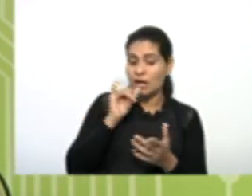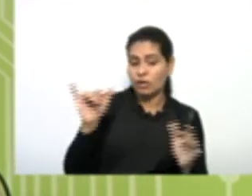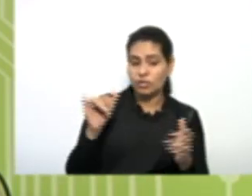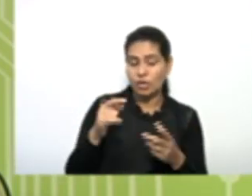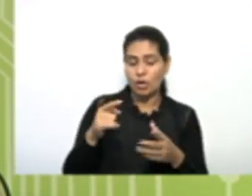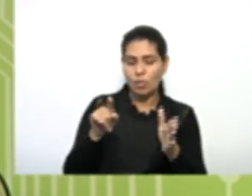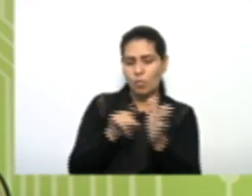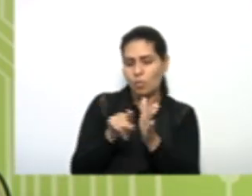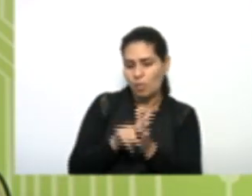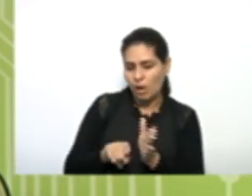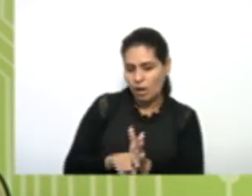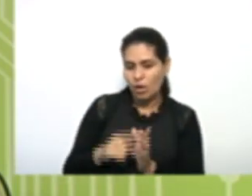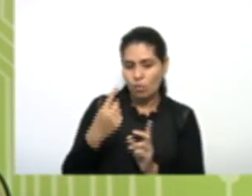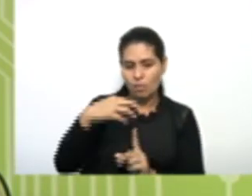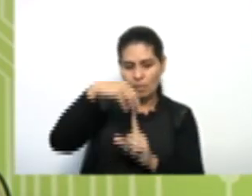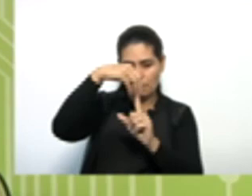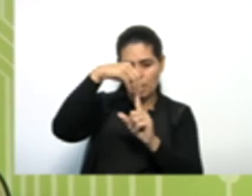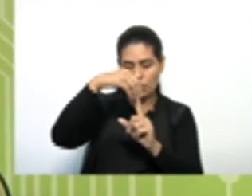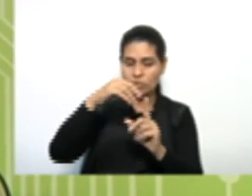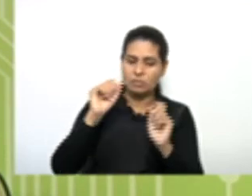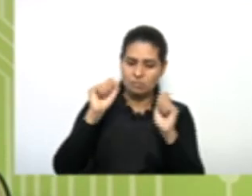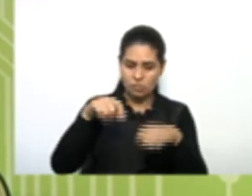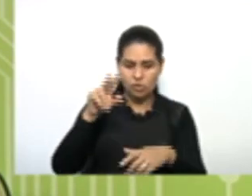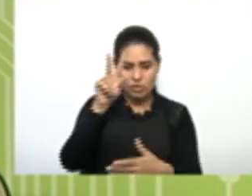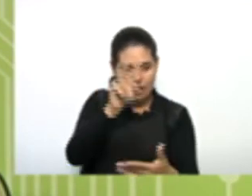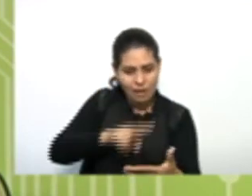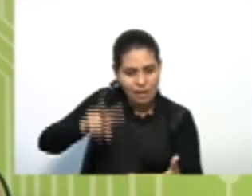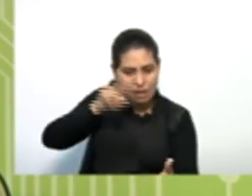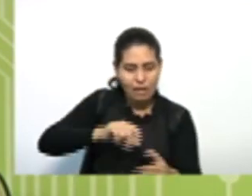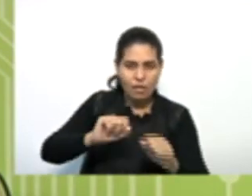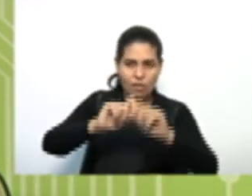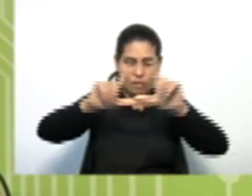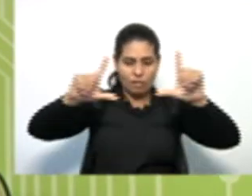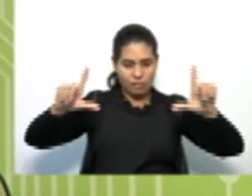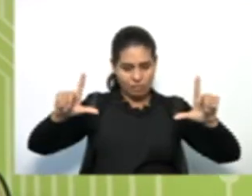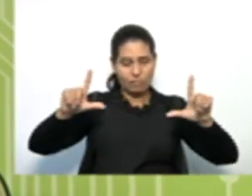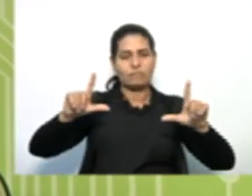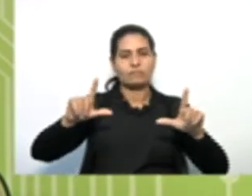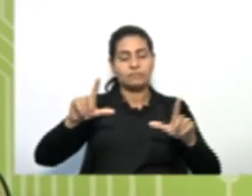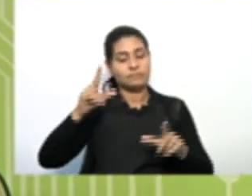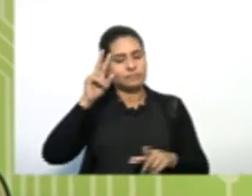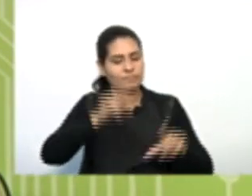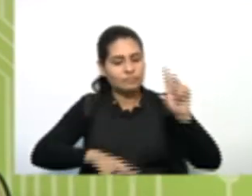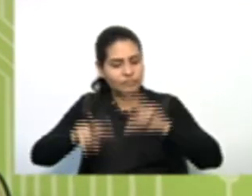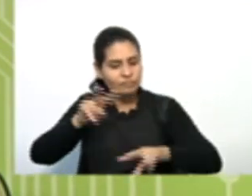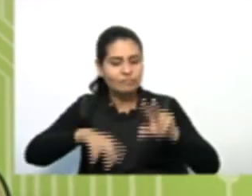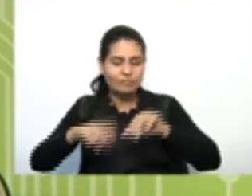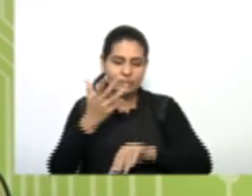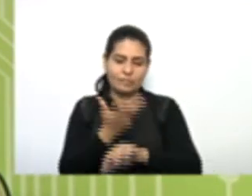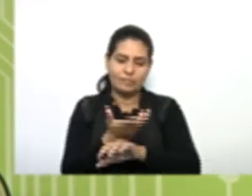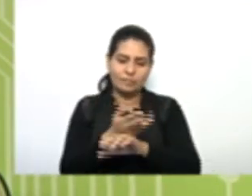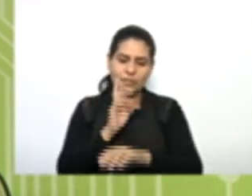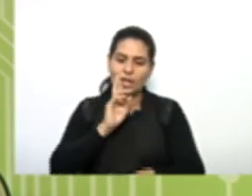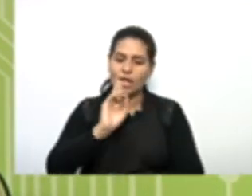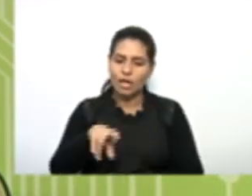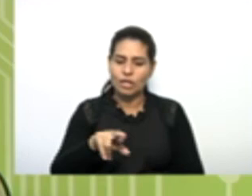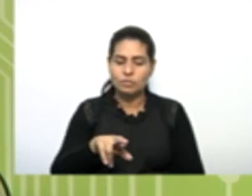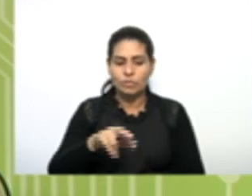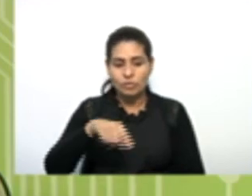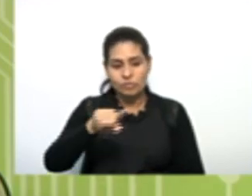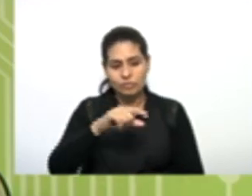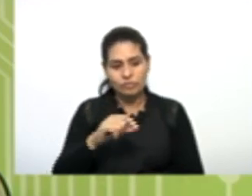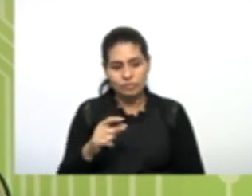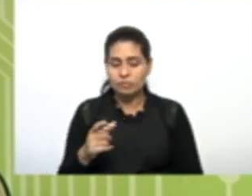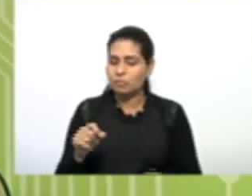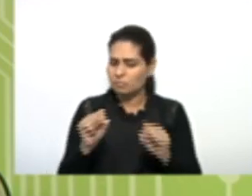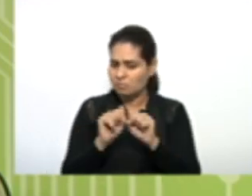em uma só. E você vai poder ler os seus slides, ler o seu caderno da disciplina e assim responder. A gente quer que você responda